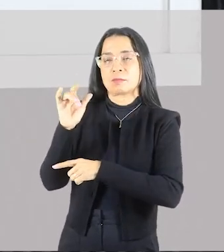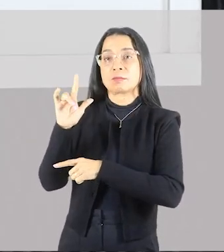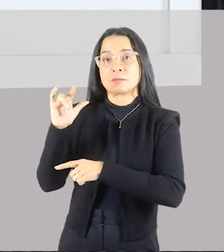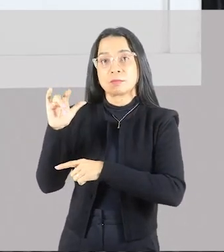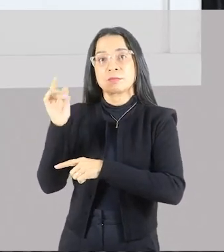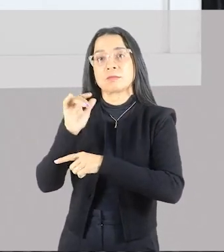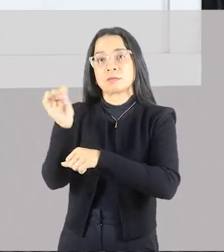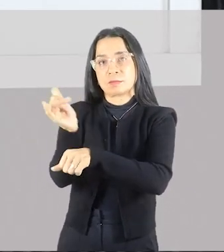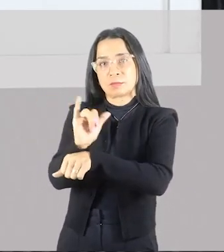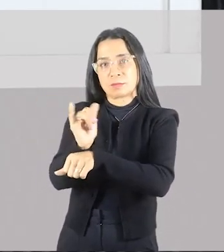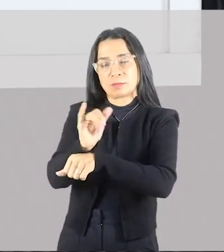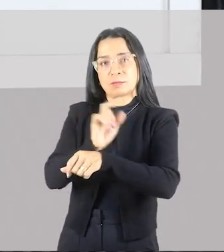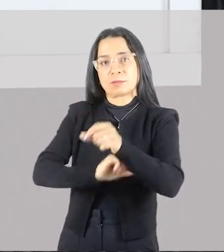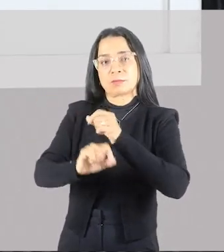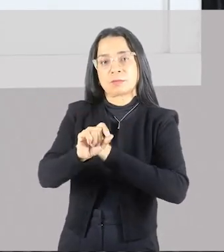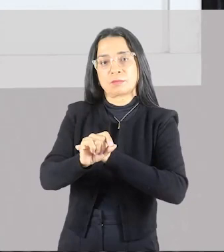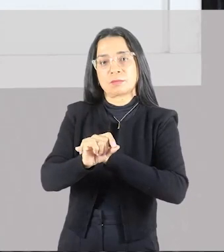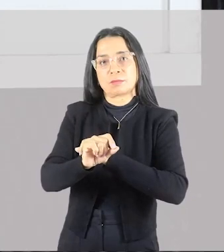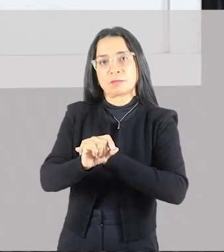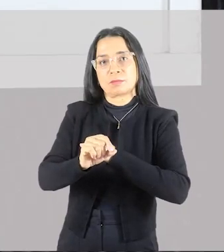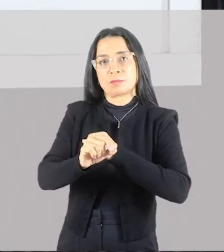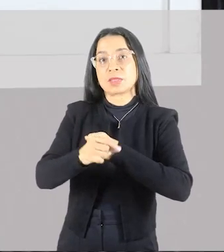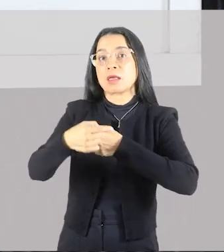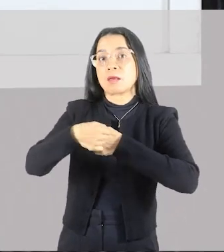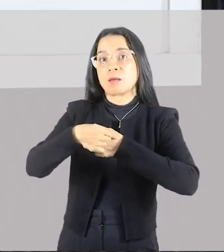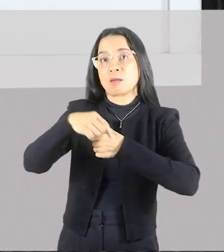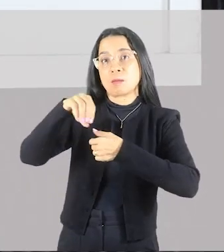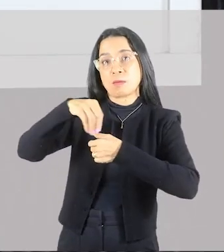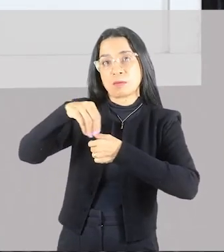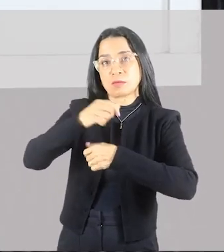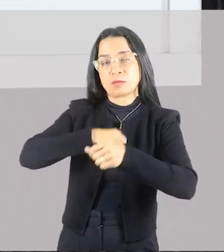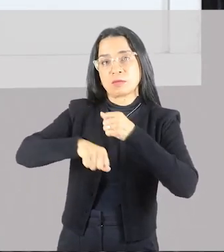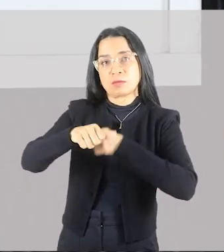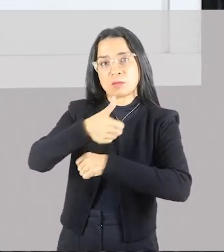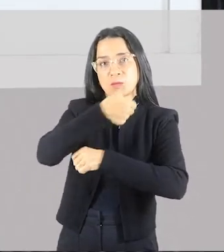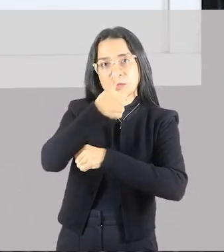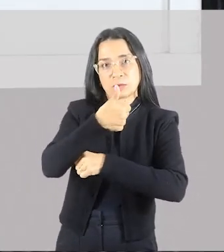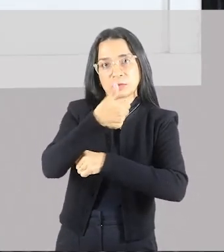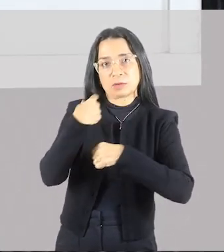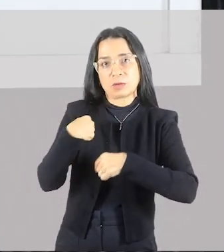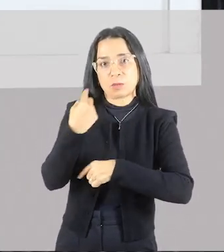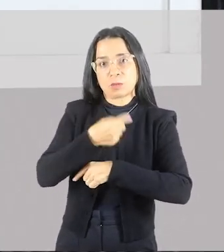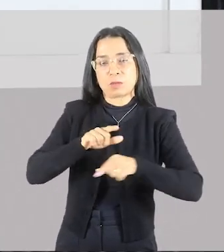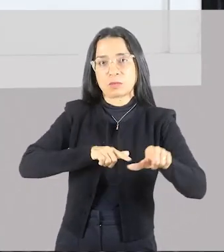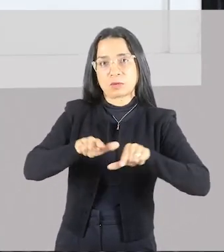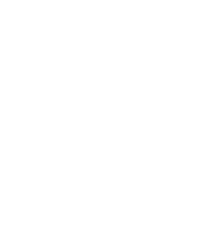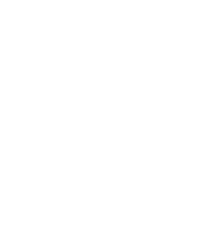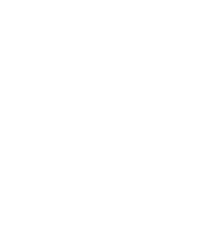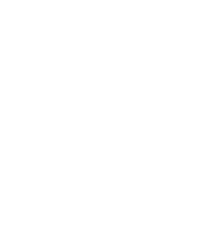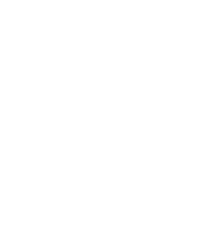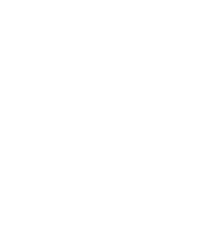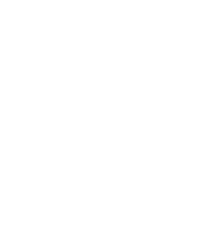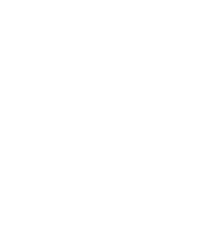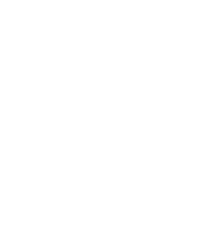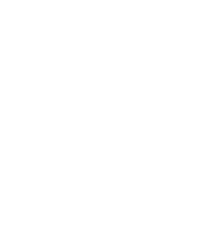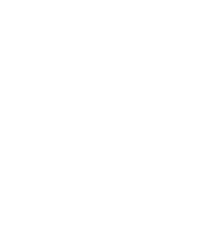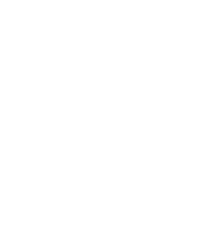nós estamos no YouTube, tá? Aperta o sininho, dê um like lá pra gente para fortalecer o nosso trabalho. Valeu, turma, até a próxima.